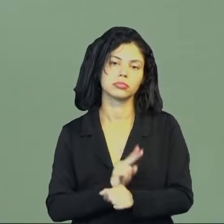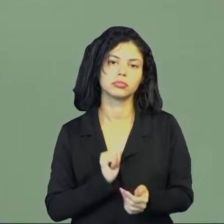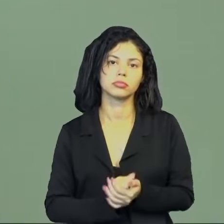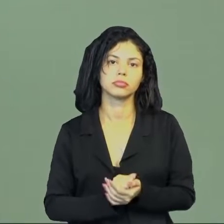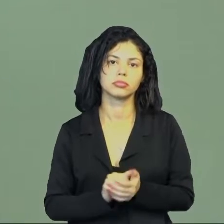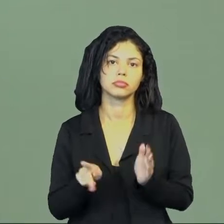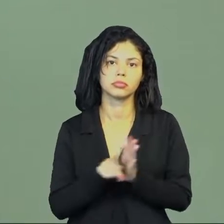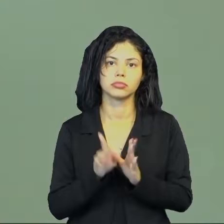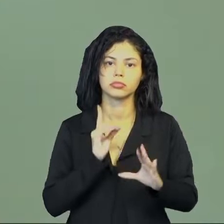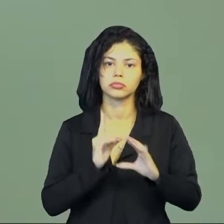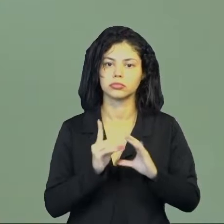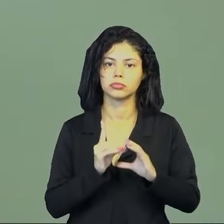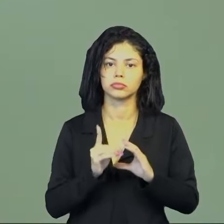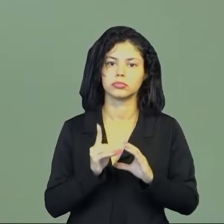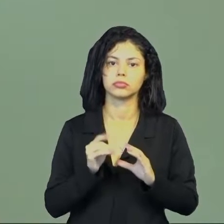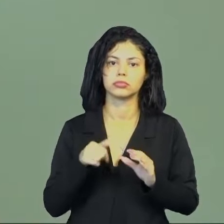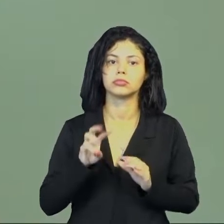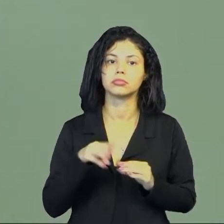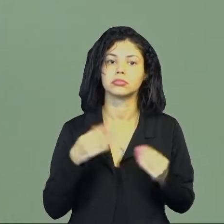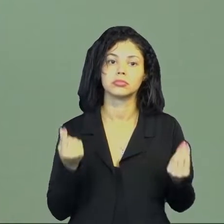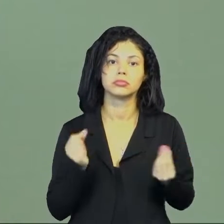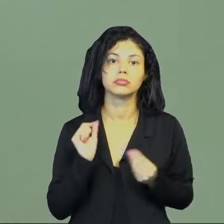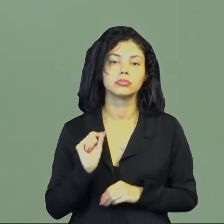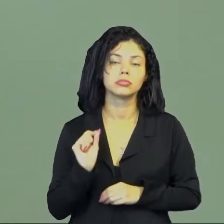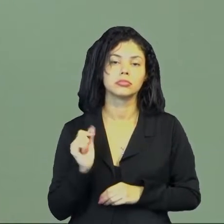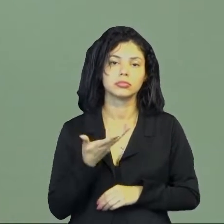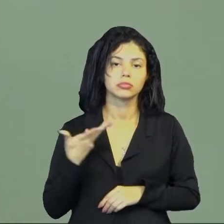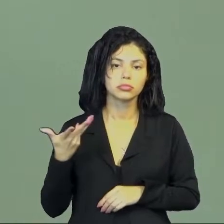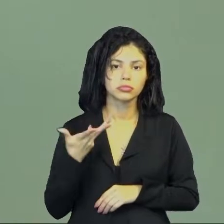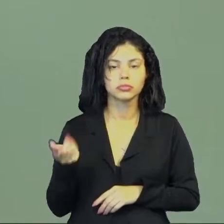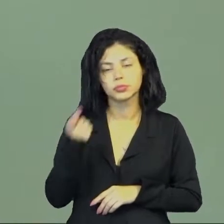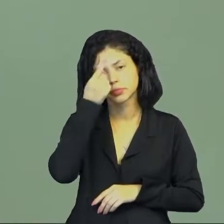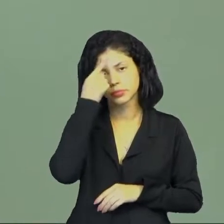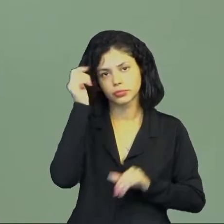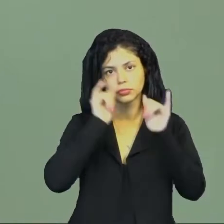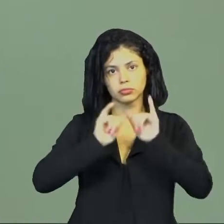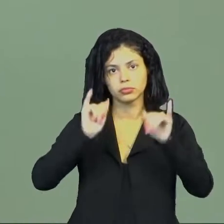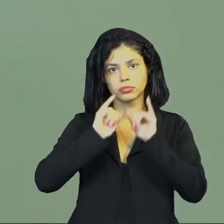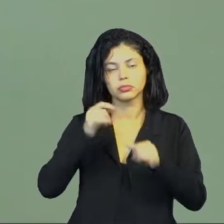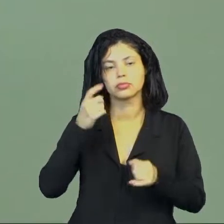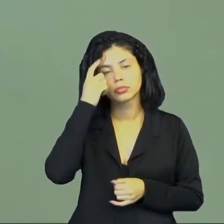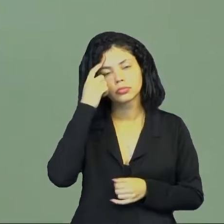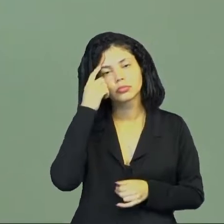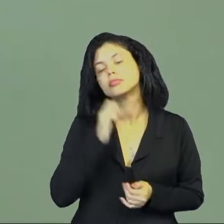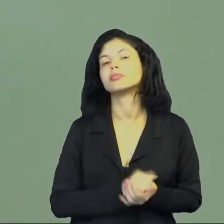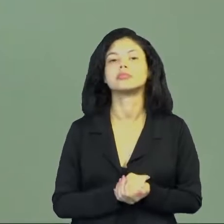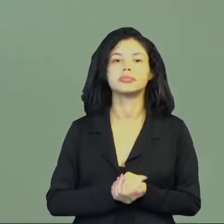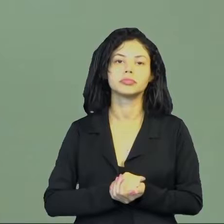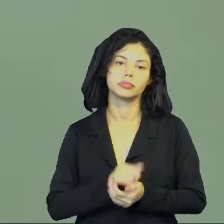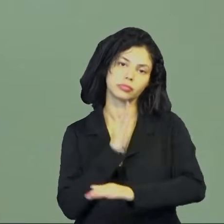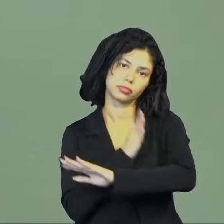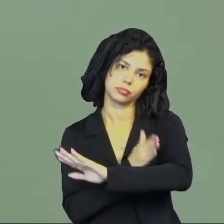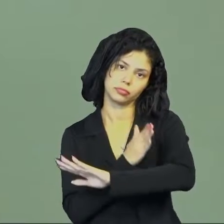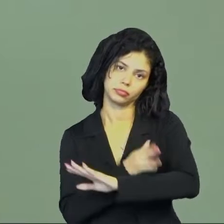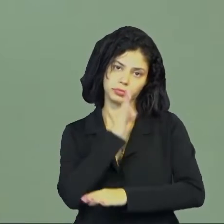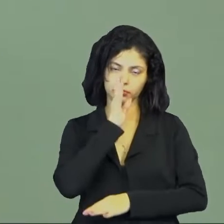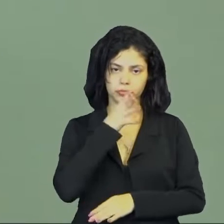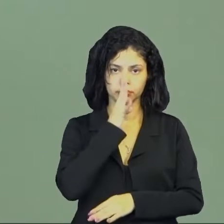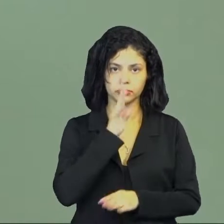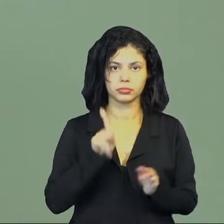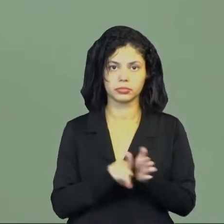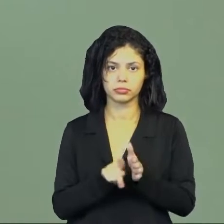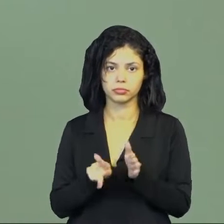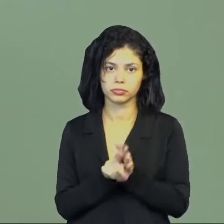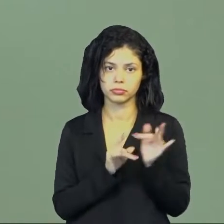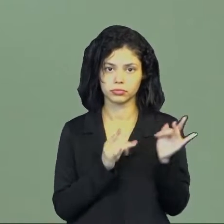seus dogmas, que era basicamente a base de formação do pensamento ocidental desde a Idade Média. Critica as